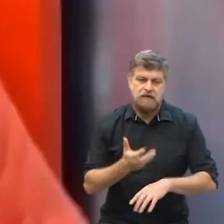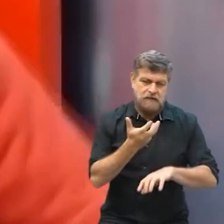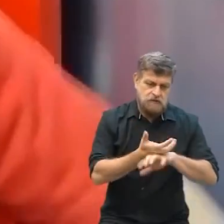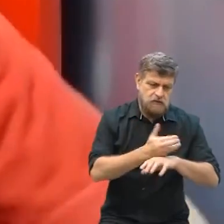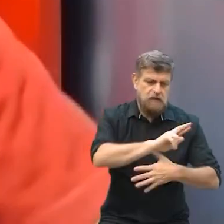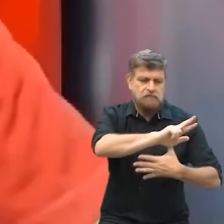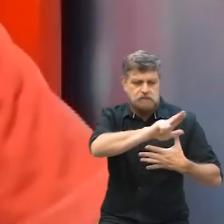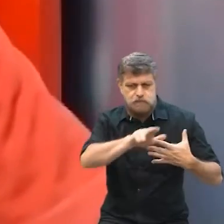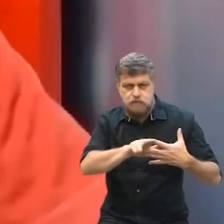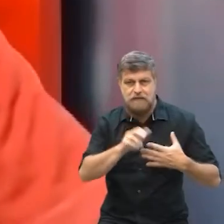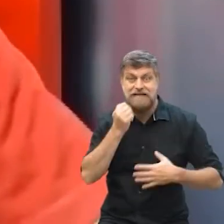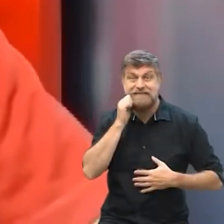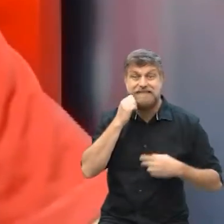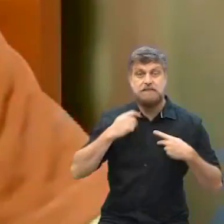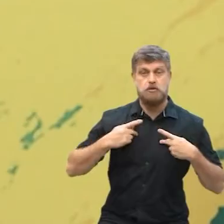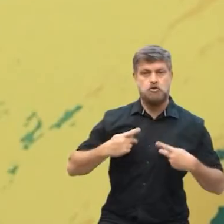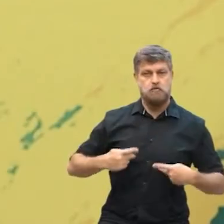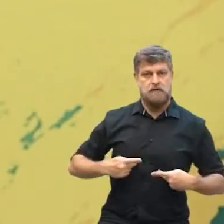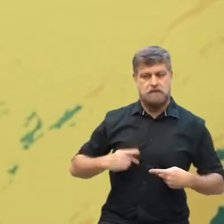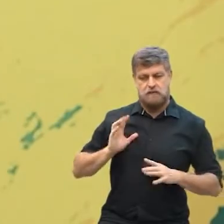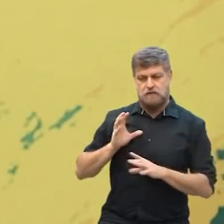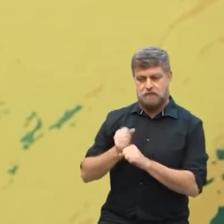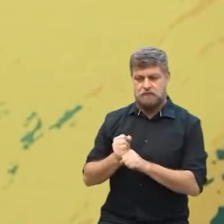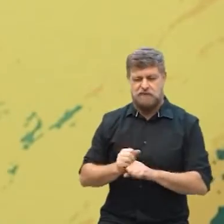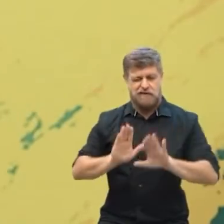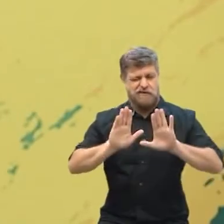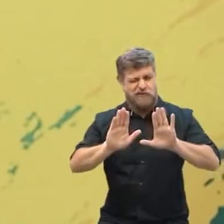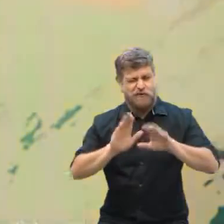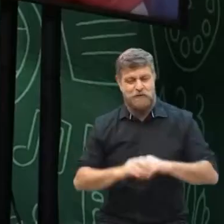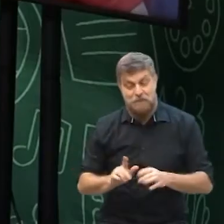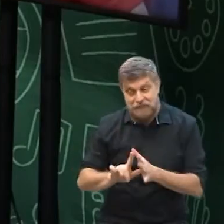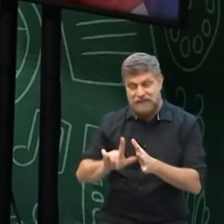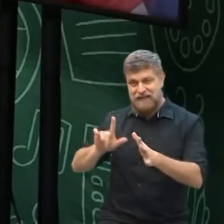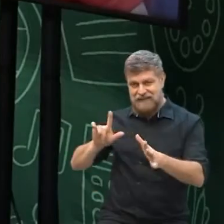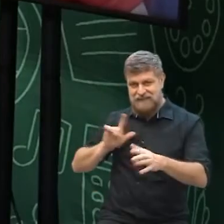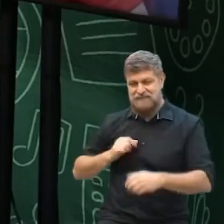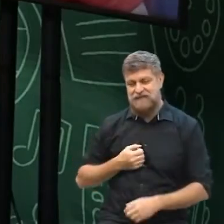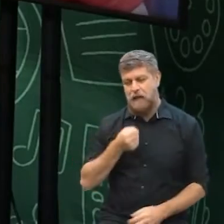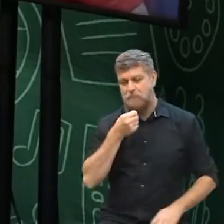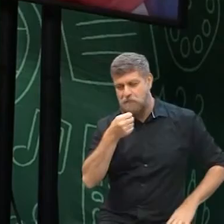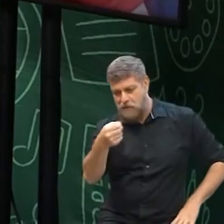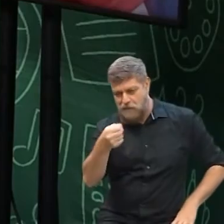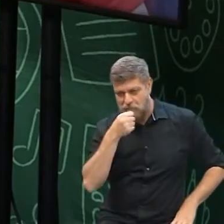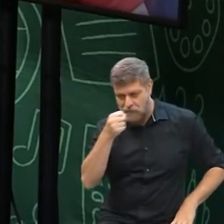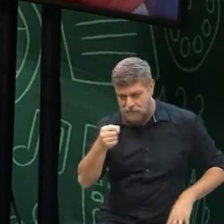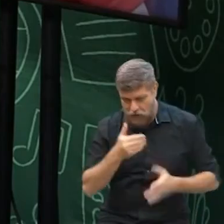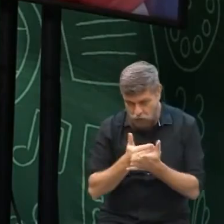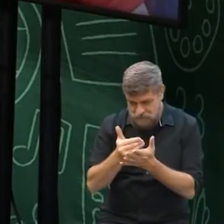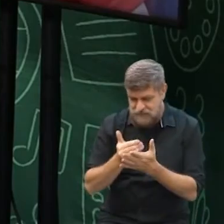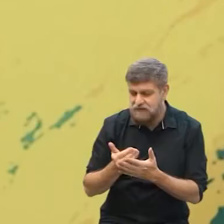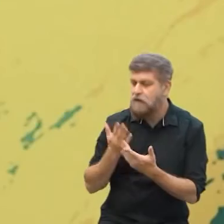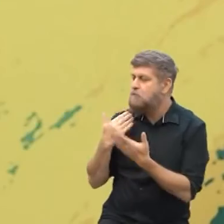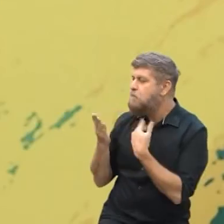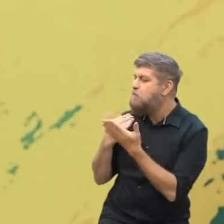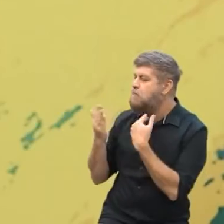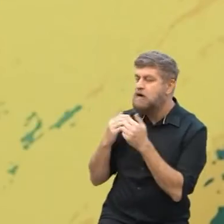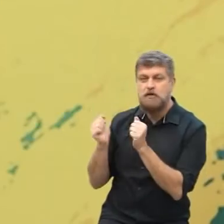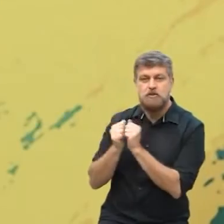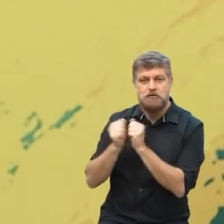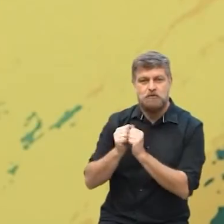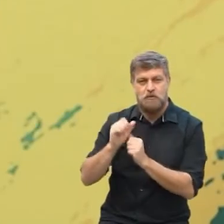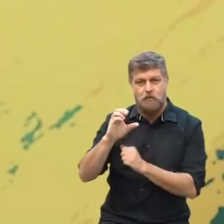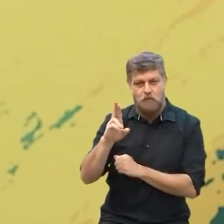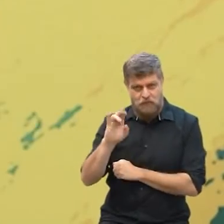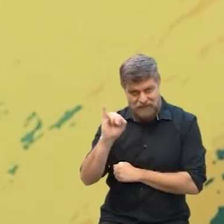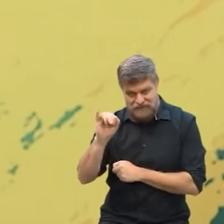de ciências humanas como um todo. Ô, professor, antes da gente iniciar a gravação, eu estava batendo um papo aqui com o